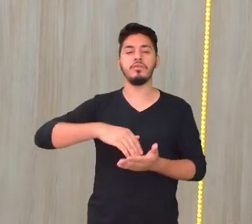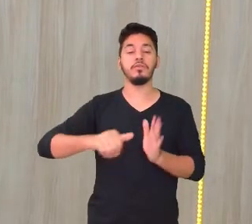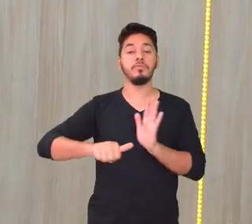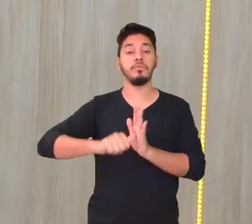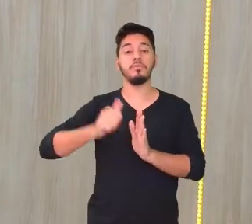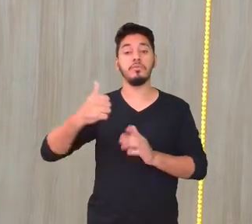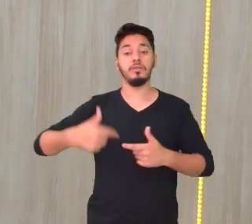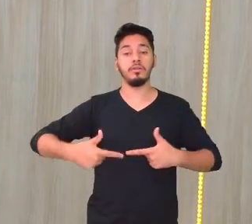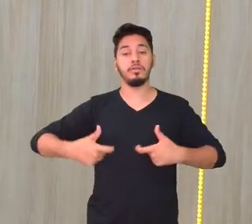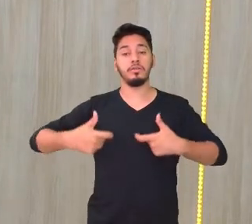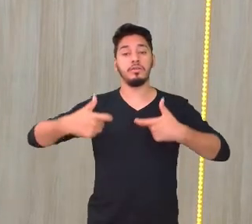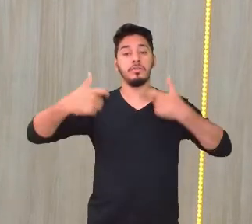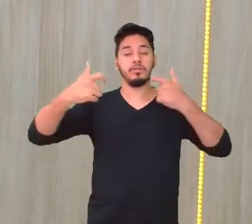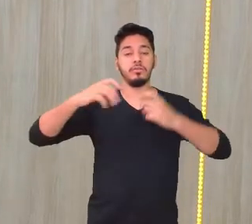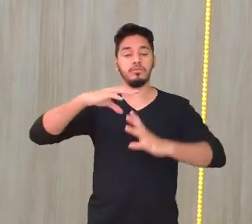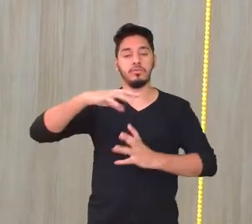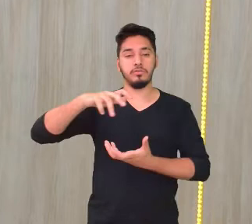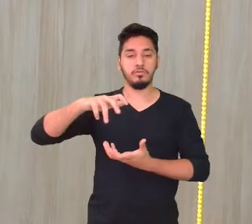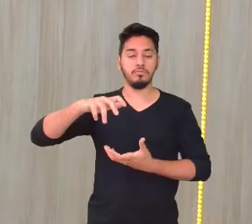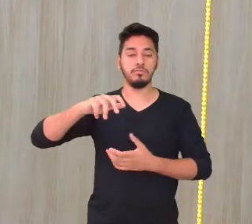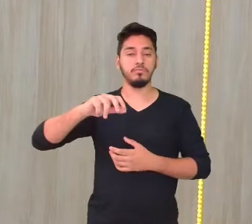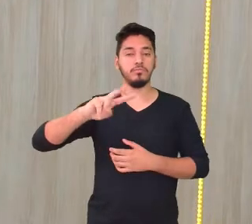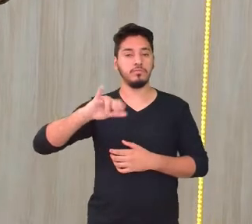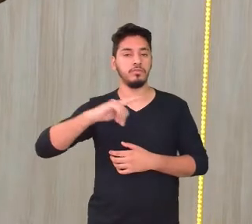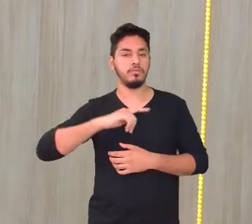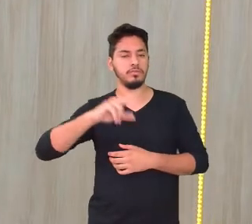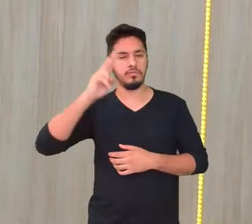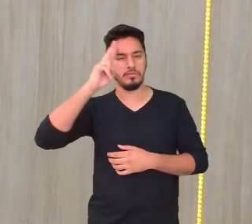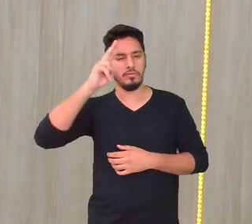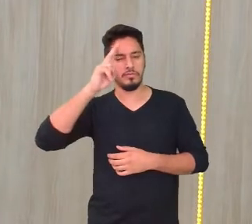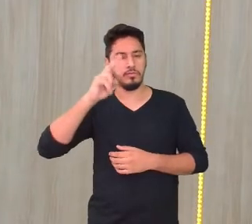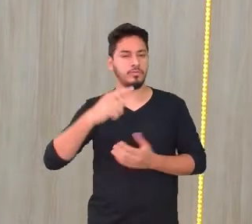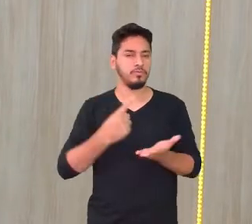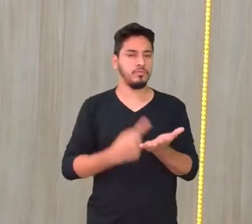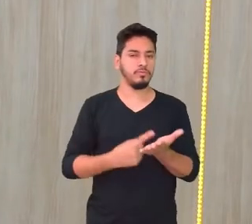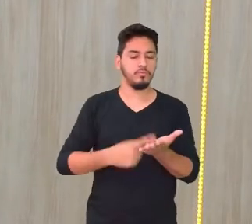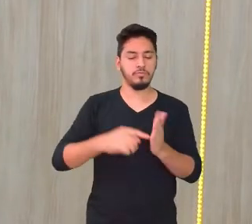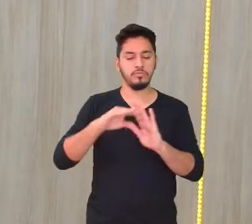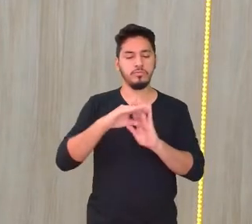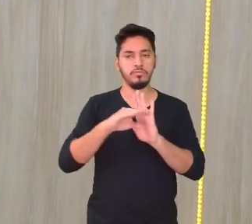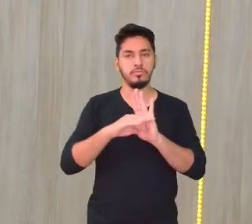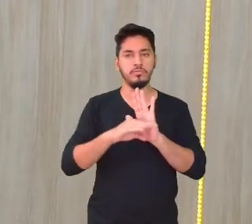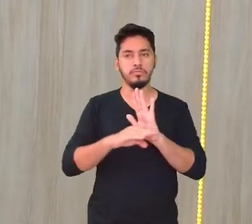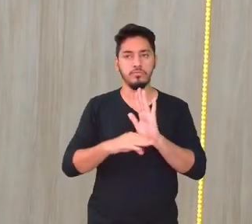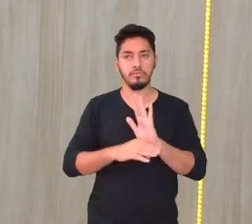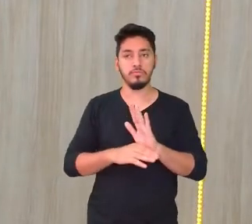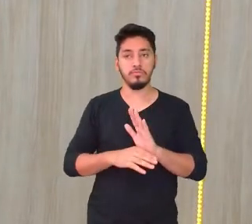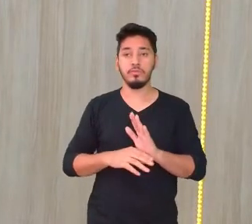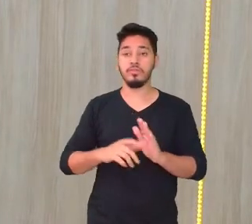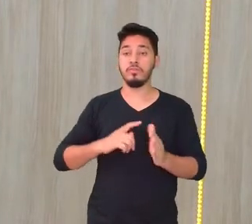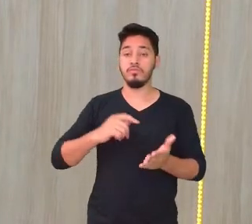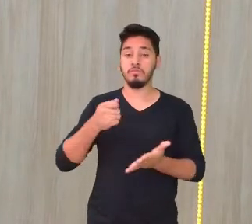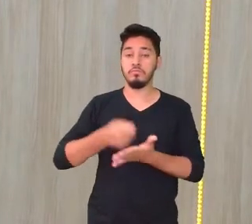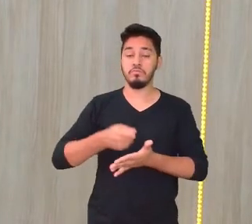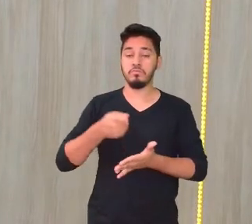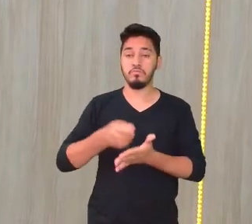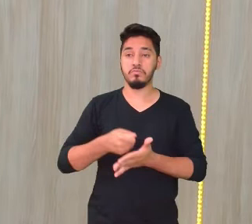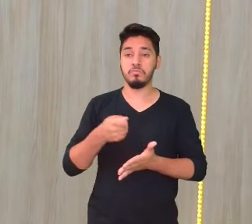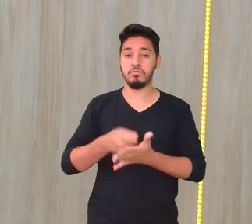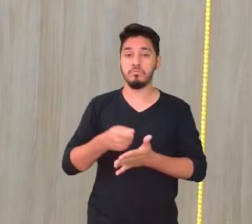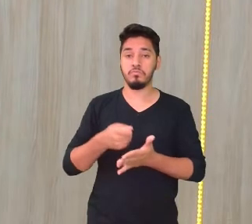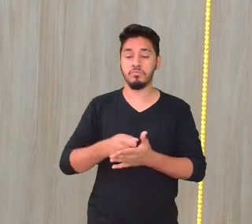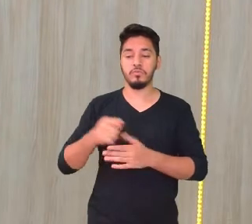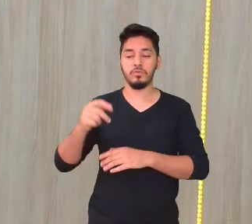Guerra Mundial. Então a gente vai ter assim, né, vamos lembrar do Tratado de Versalhes, né, que impôs duras penas para